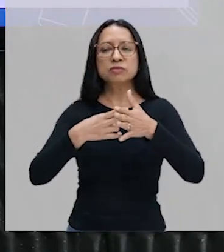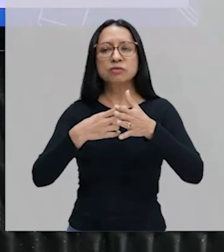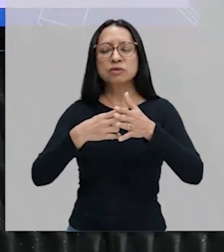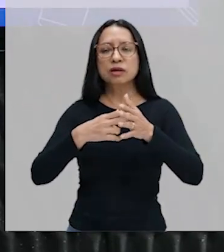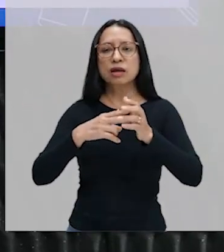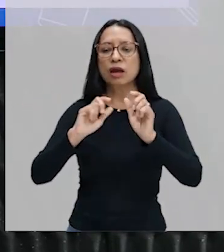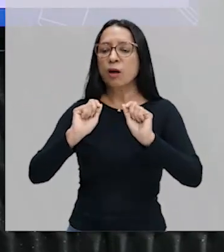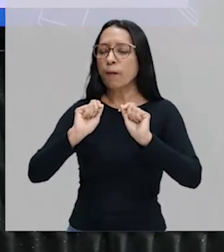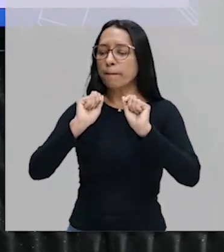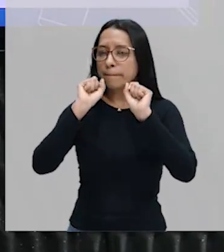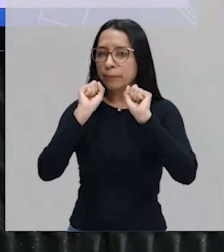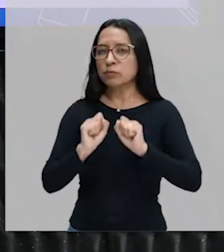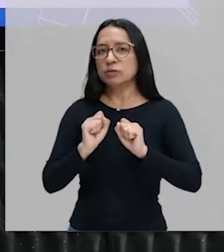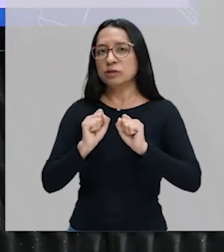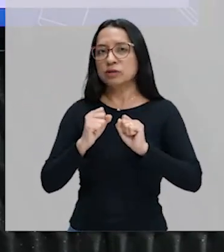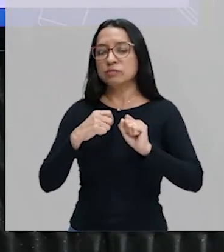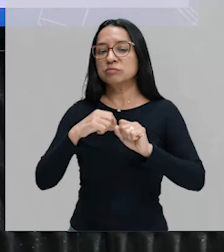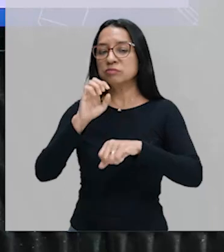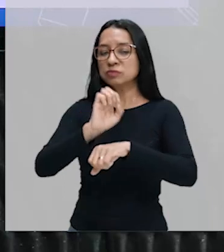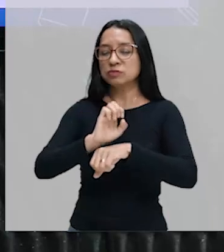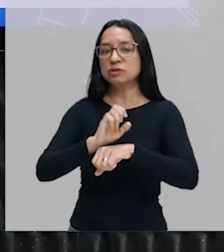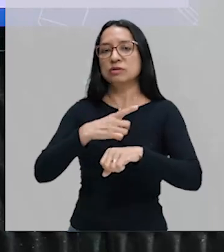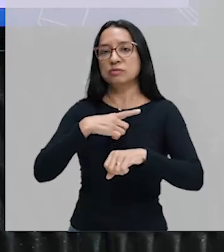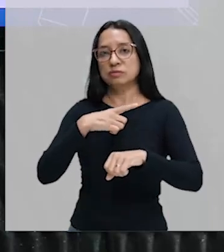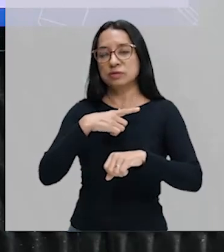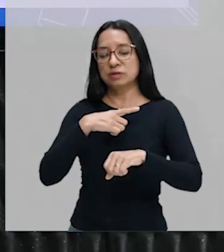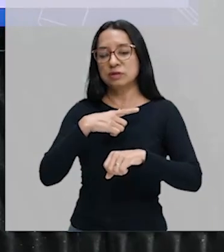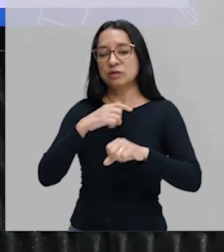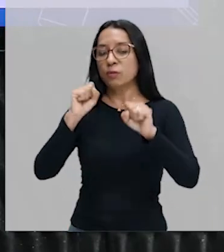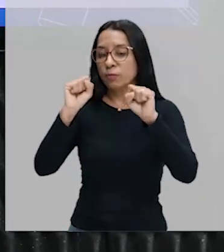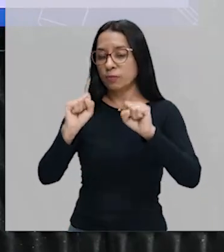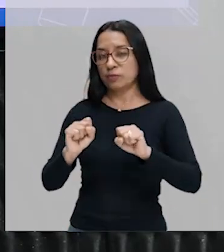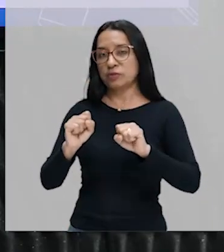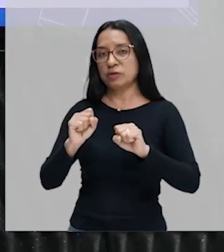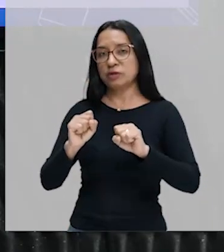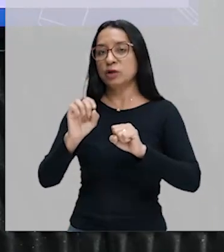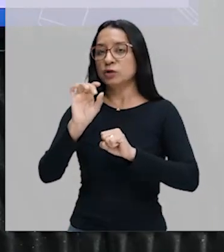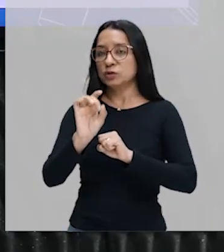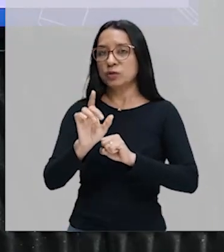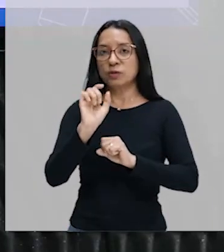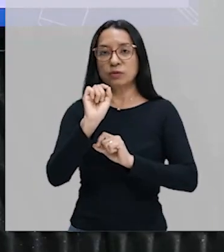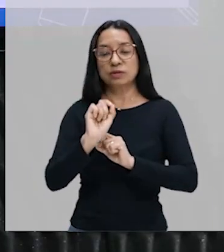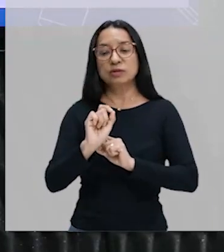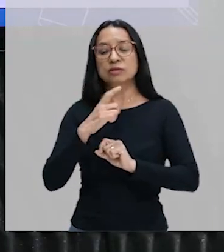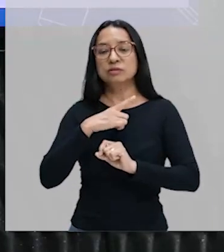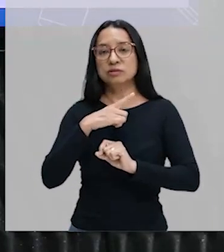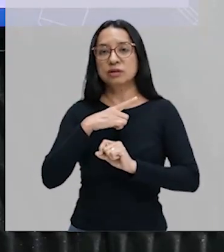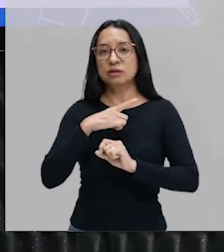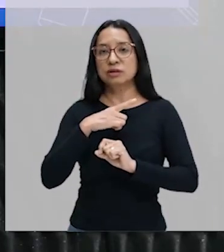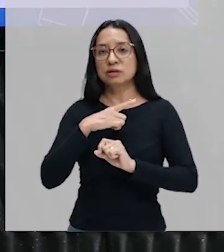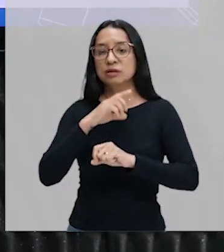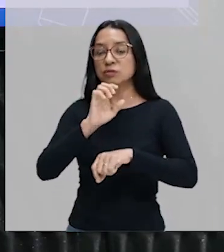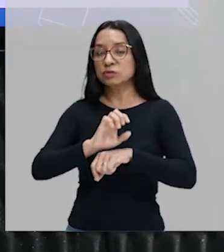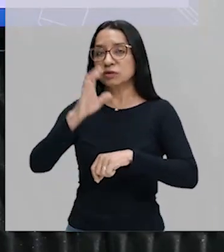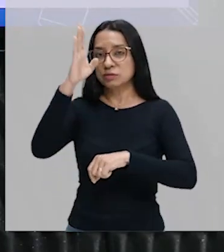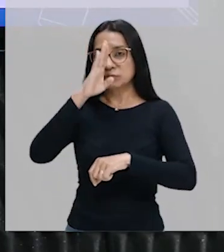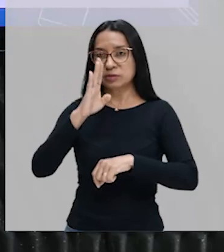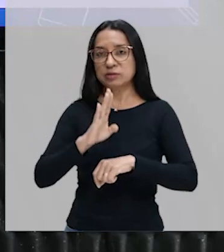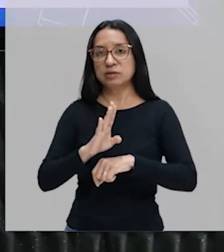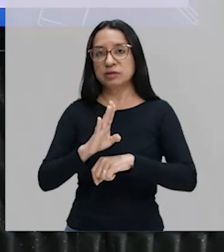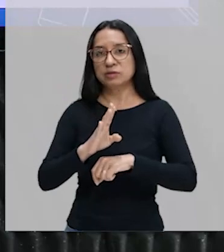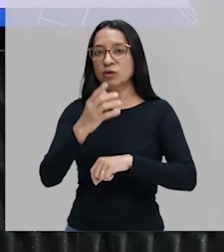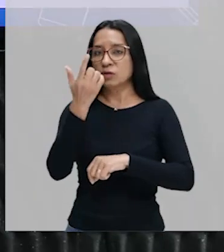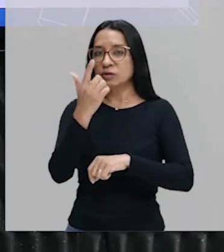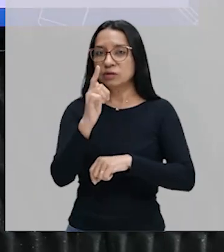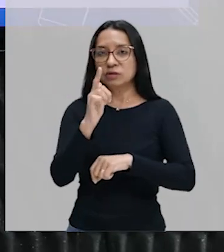Estado tem, diga-se de passagem. A soberania, só quem possui é o Estado brasileiro. Ou seja,